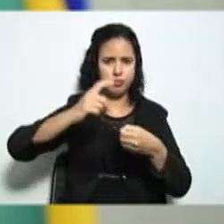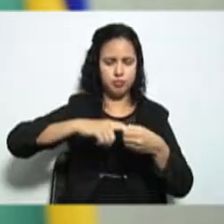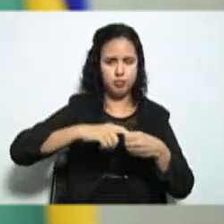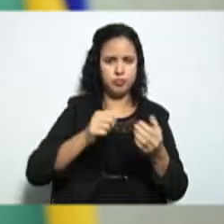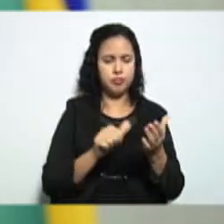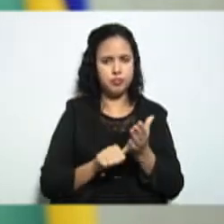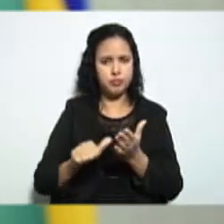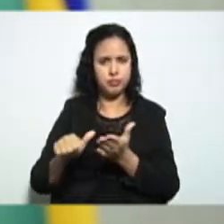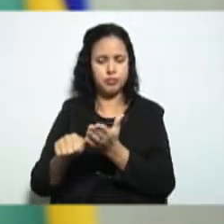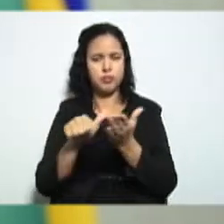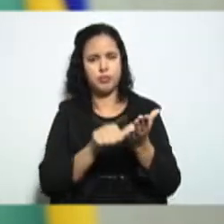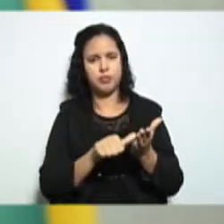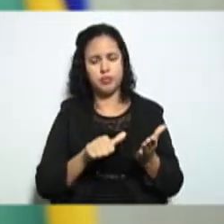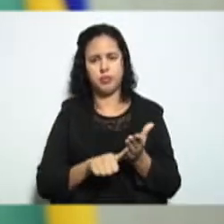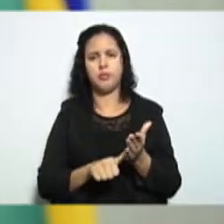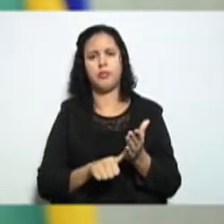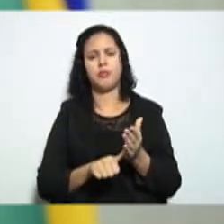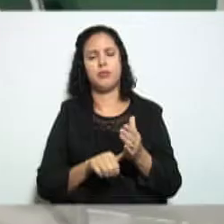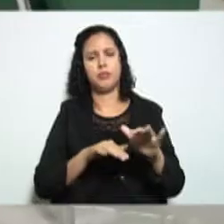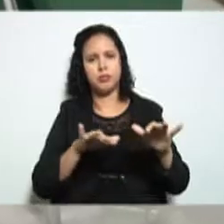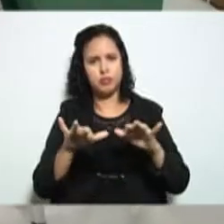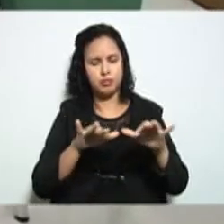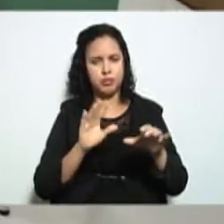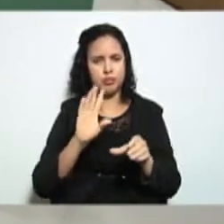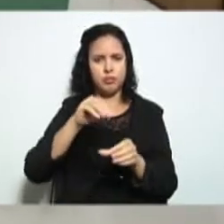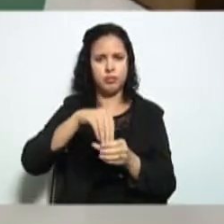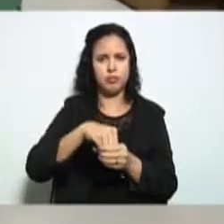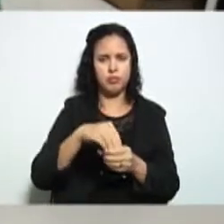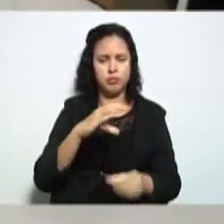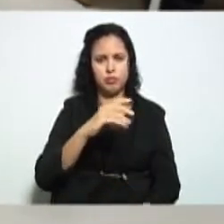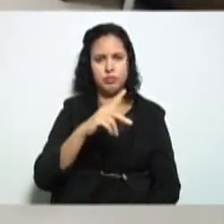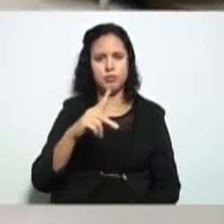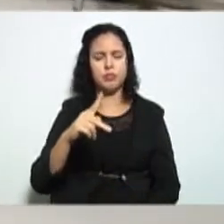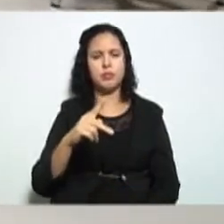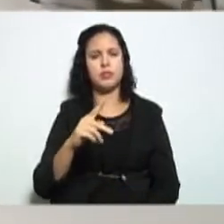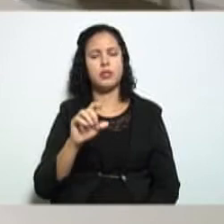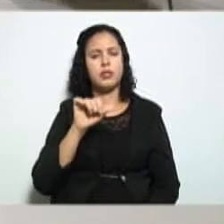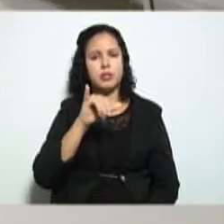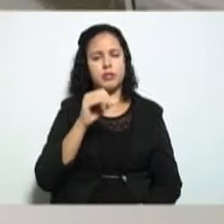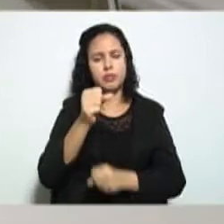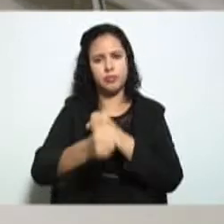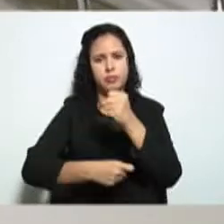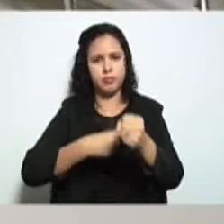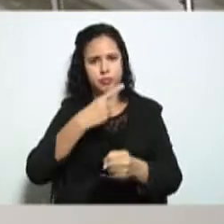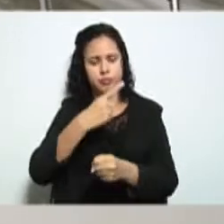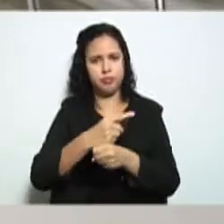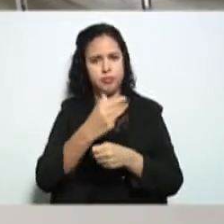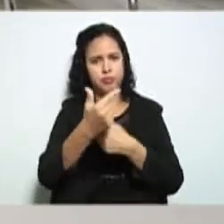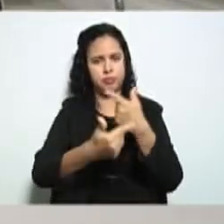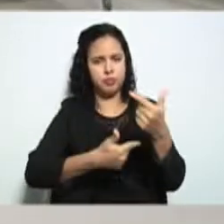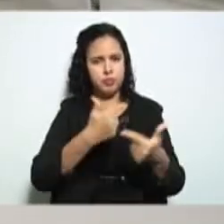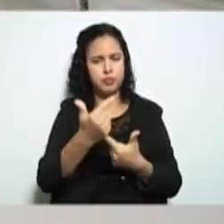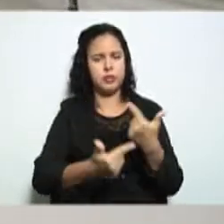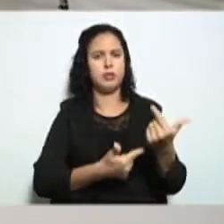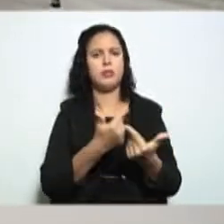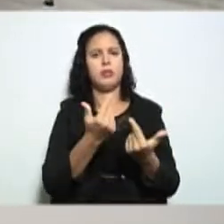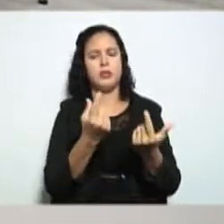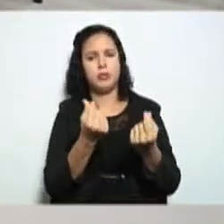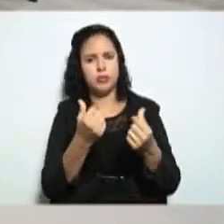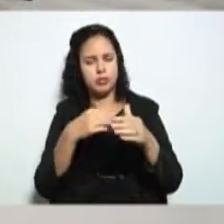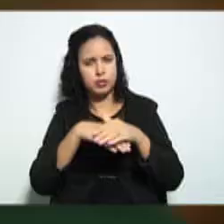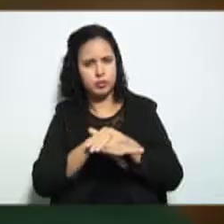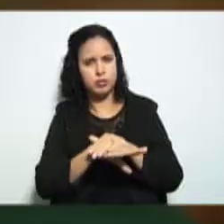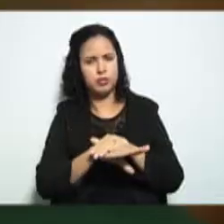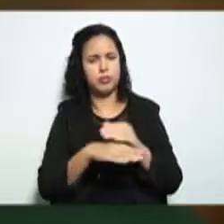com o movimento que ele teve com a cooperativa. Então, se durante o ano ele trabalhou com a cooperativa, movimentou sua conta, né, solicitou